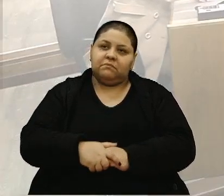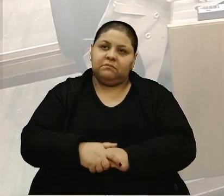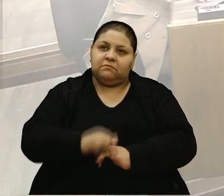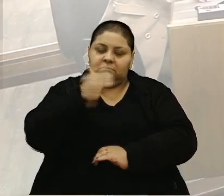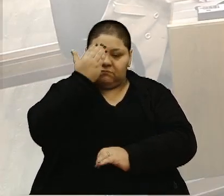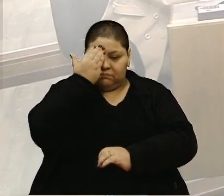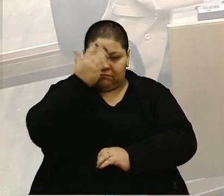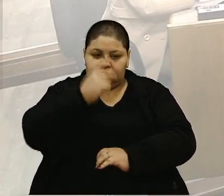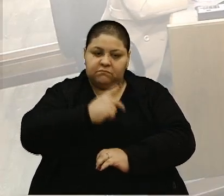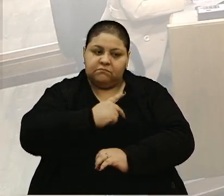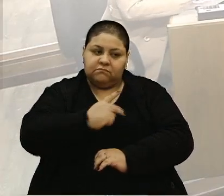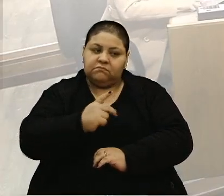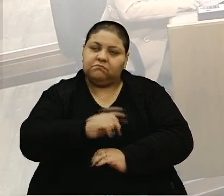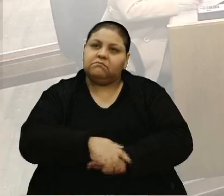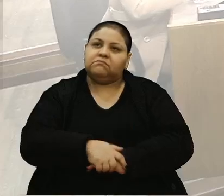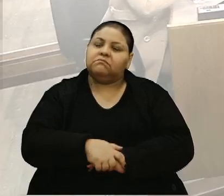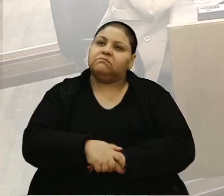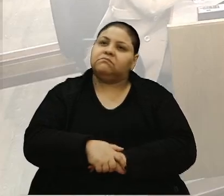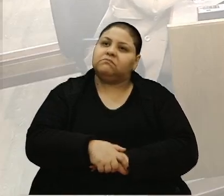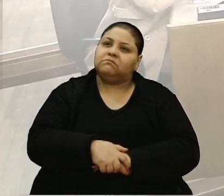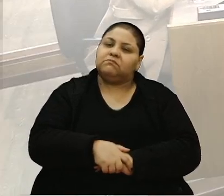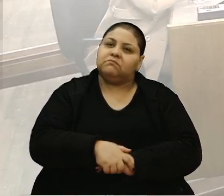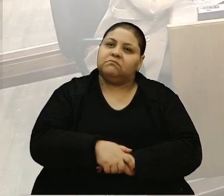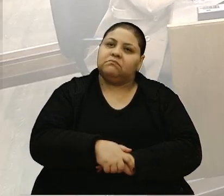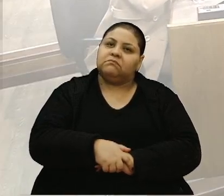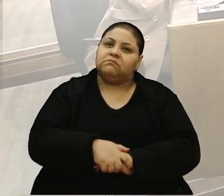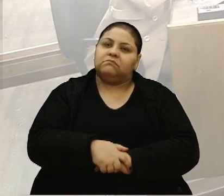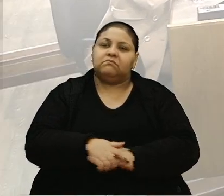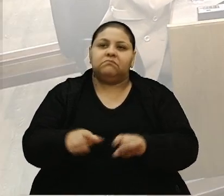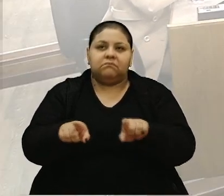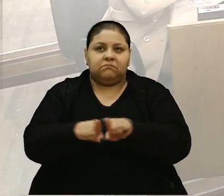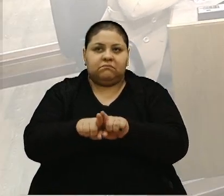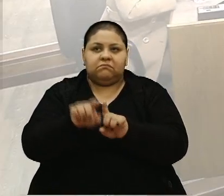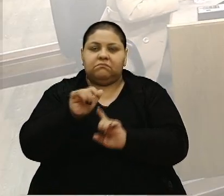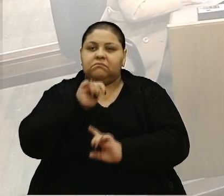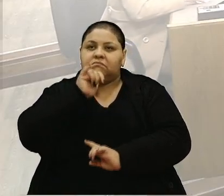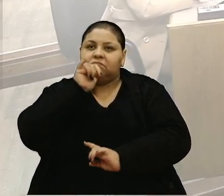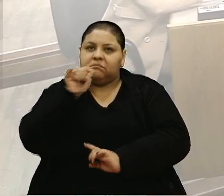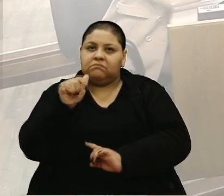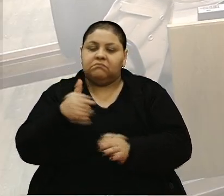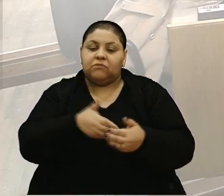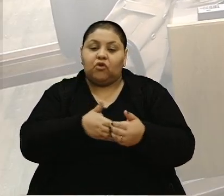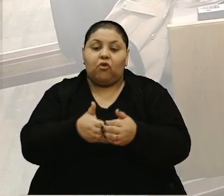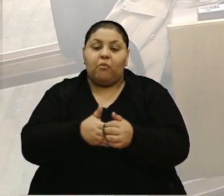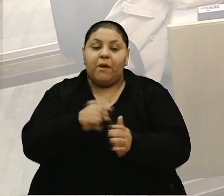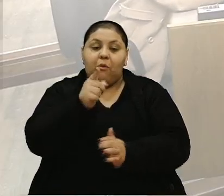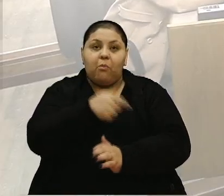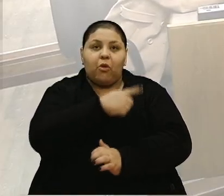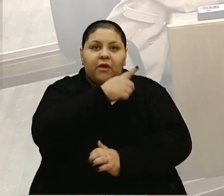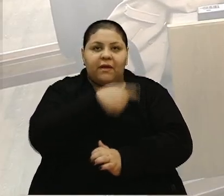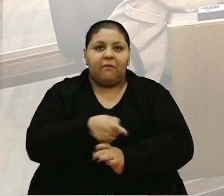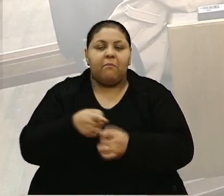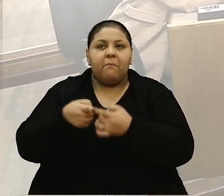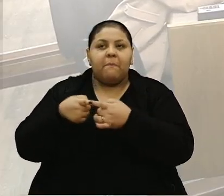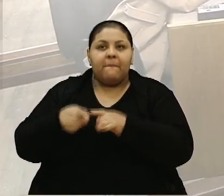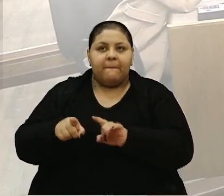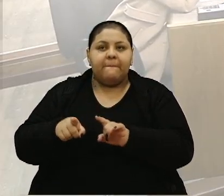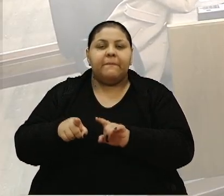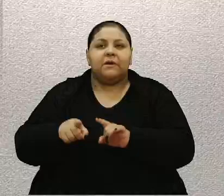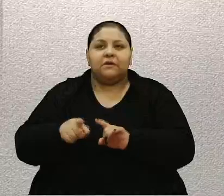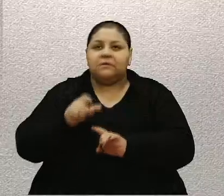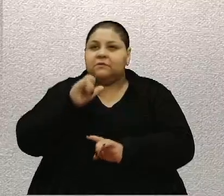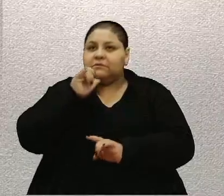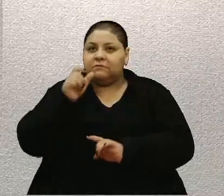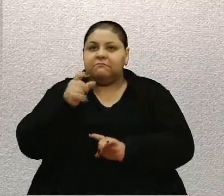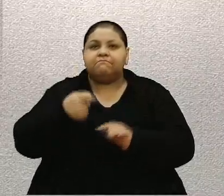Obrigado Presidente nobres colegas também me manifesto que vou acompanhar o veto Mas suscita um